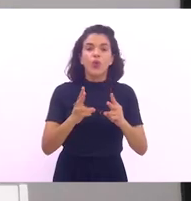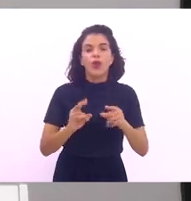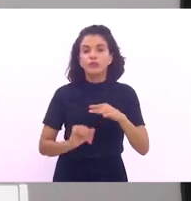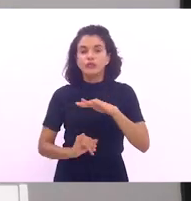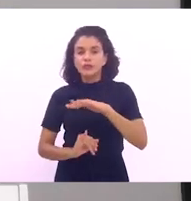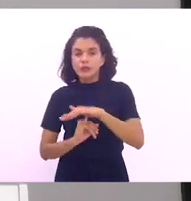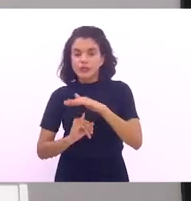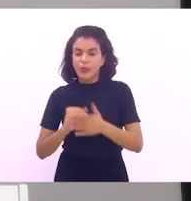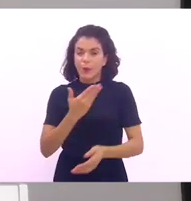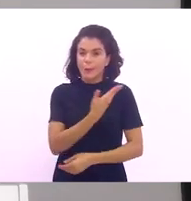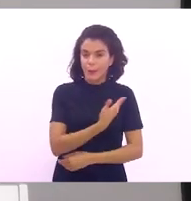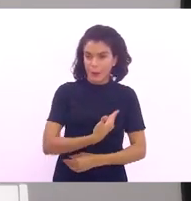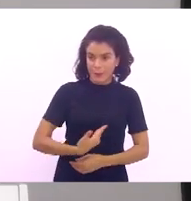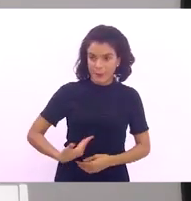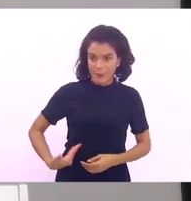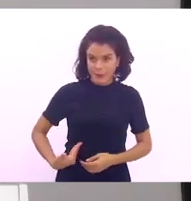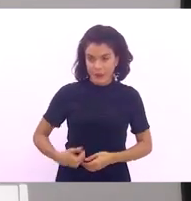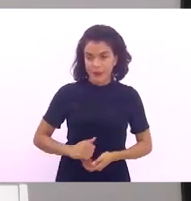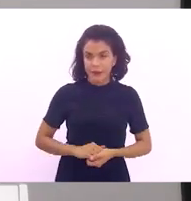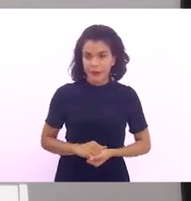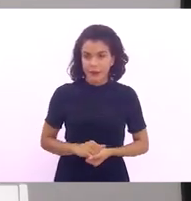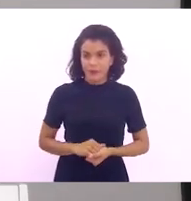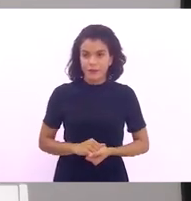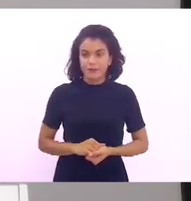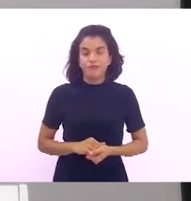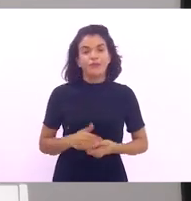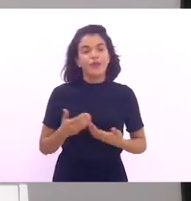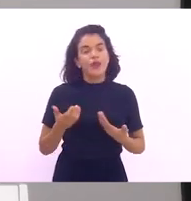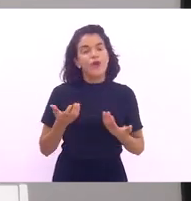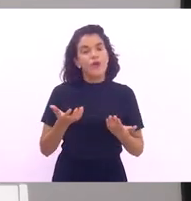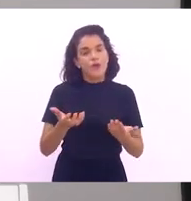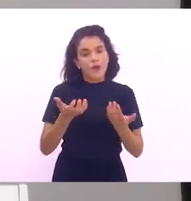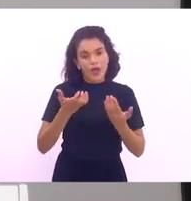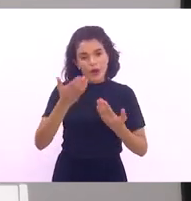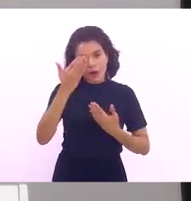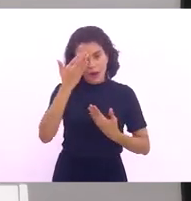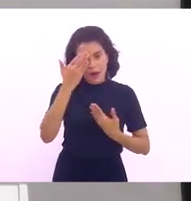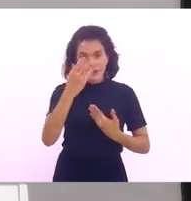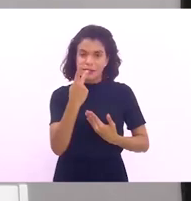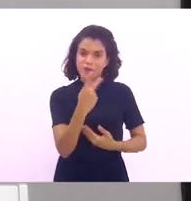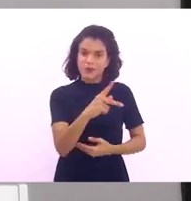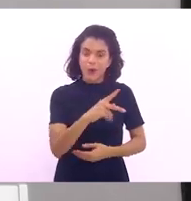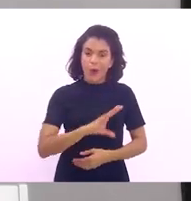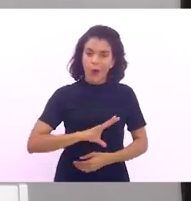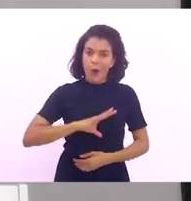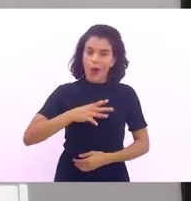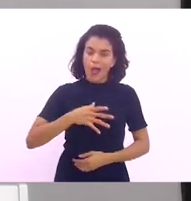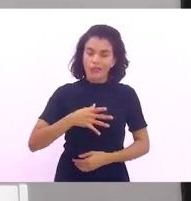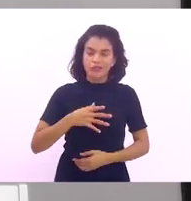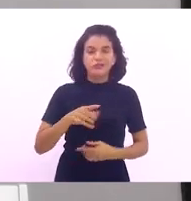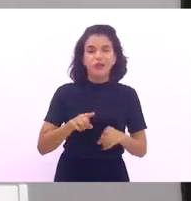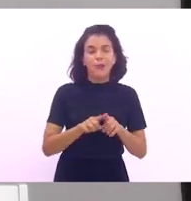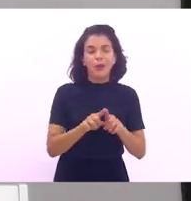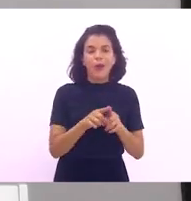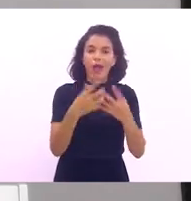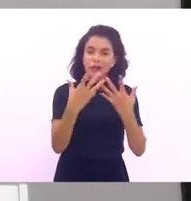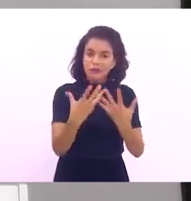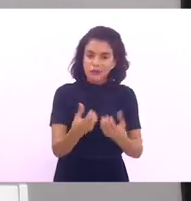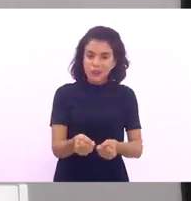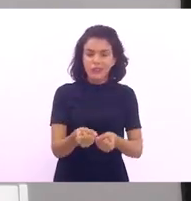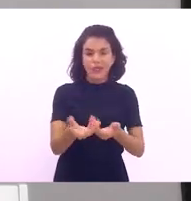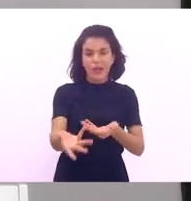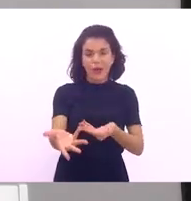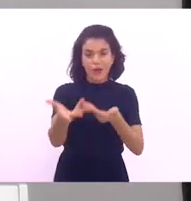órgãos públicos né então quero agradecer a sua coragem a sua disposição de estar aqui conosco